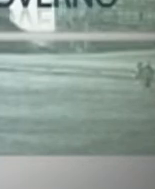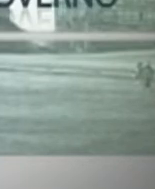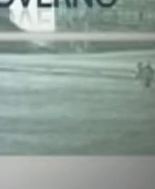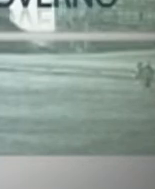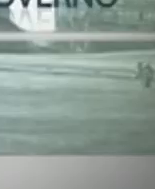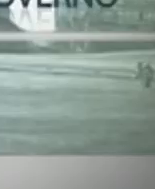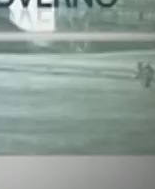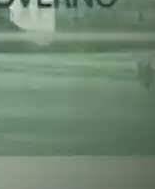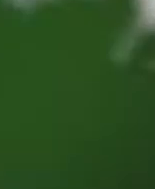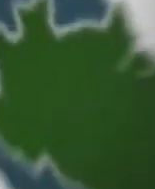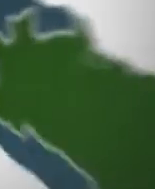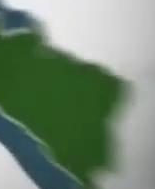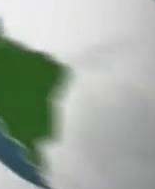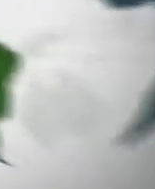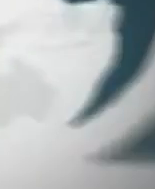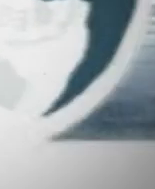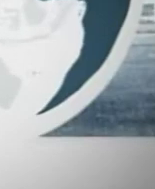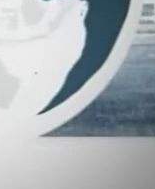do Governo